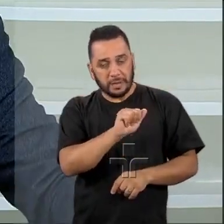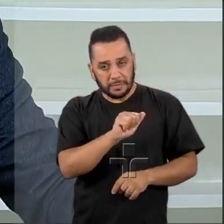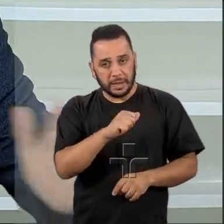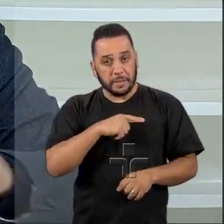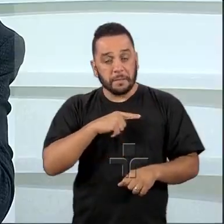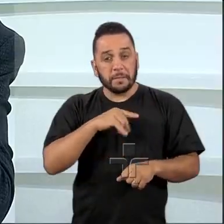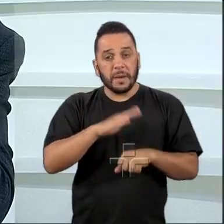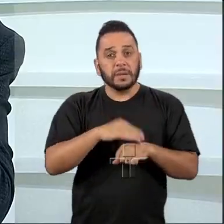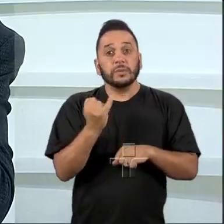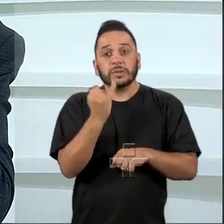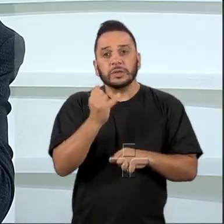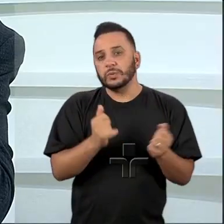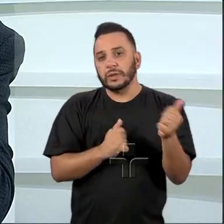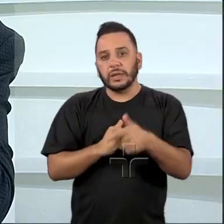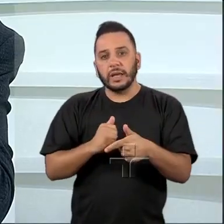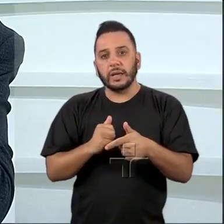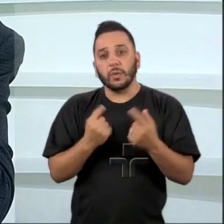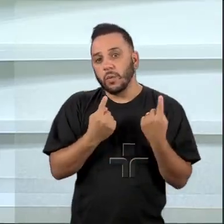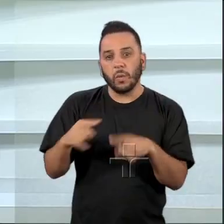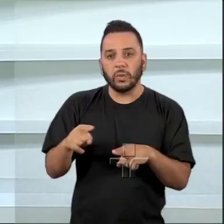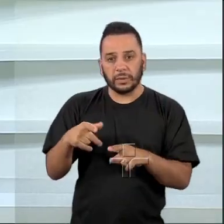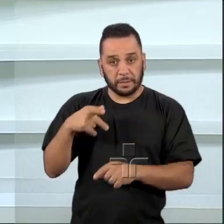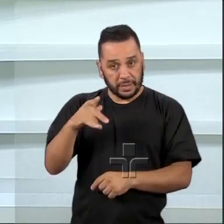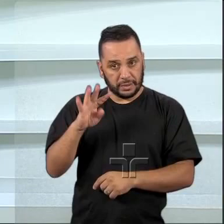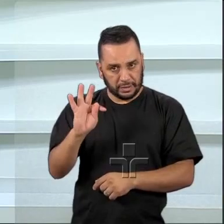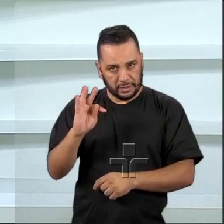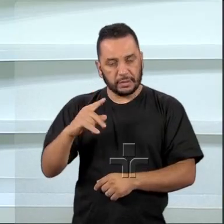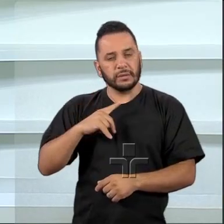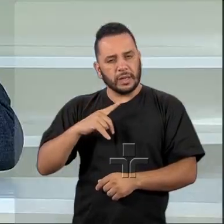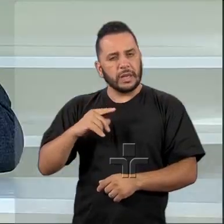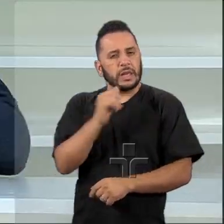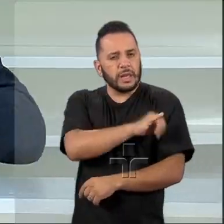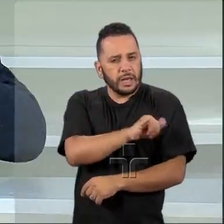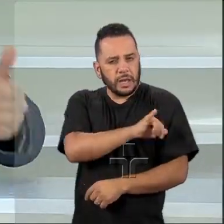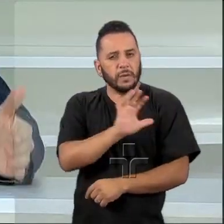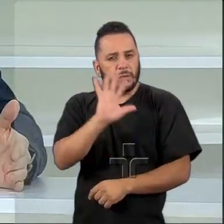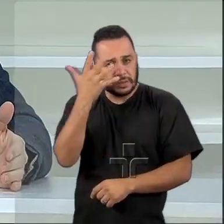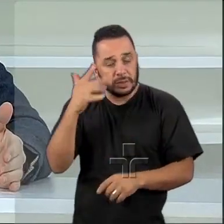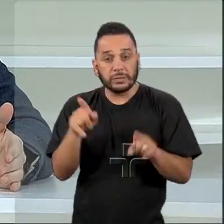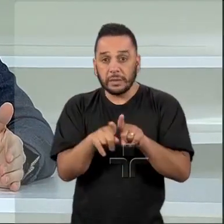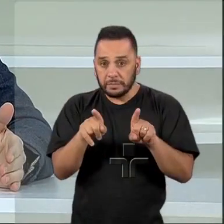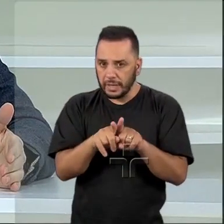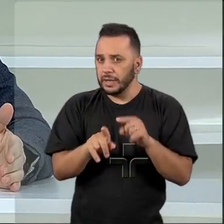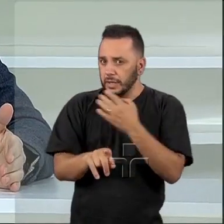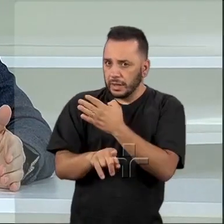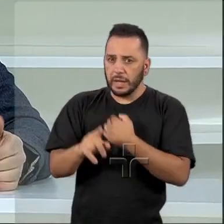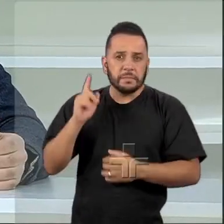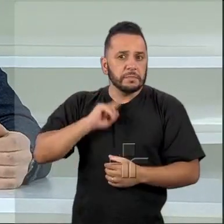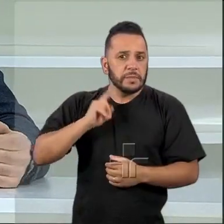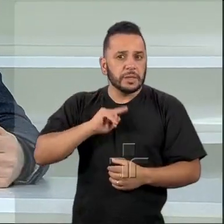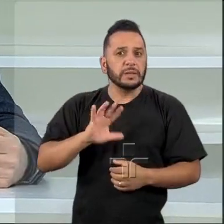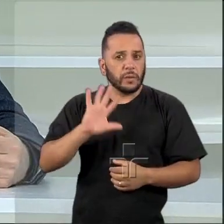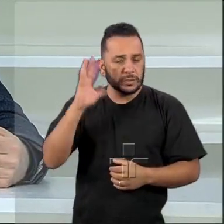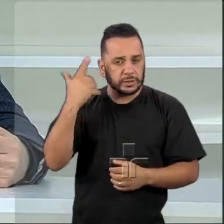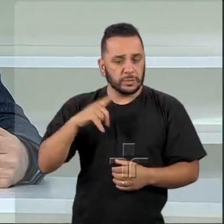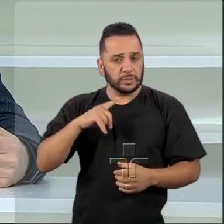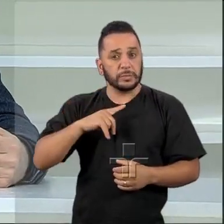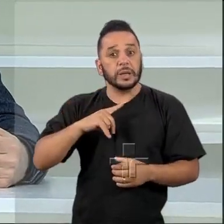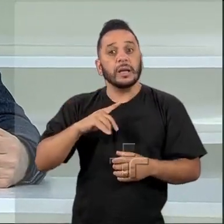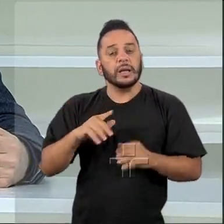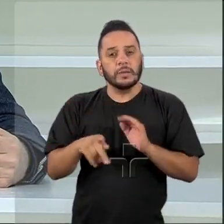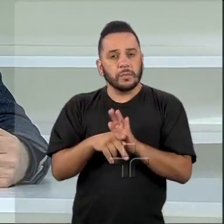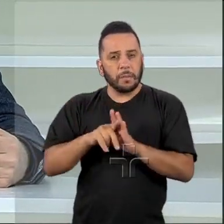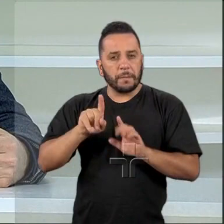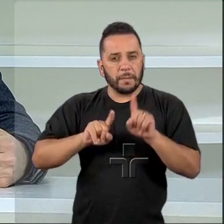o exemplo do Rio, que é o exemplo mais claro, embora também em Minas tenha acontecido por causa da liderança do Anastasia. Então, eu acho que a gente tem